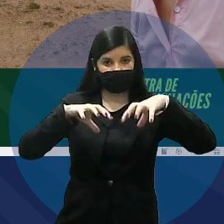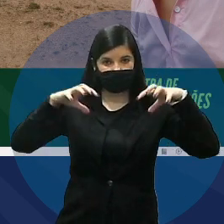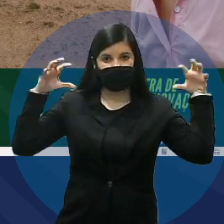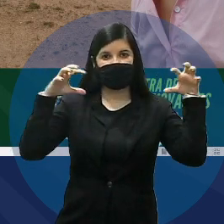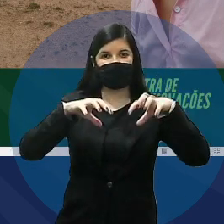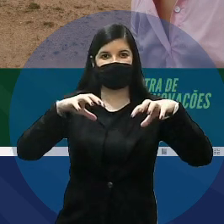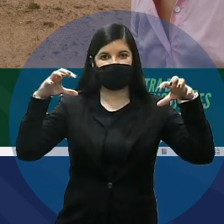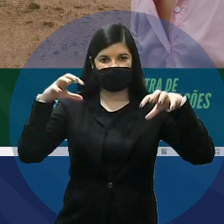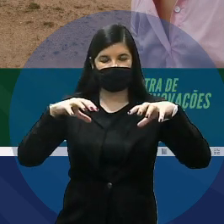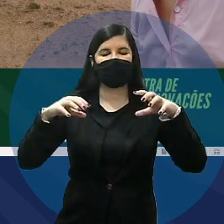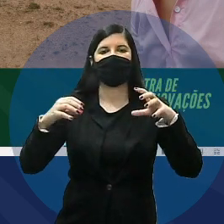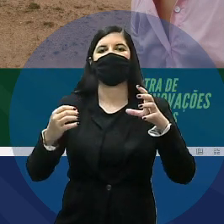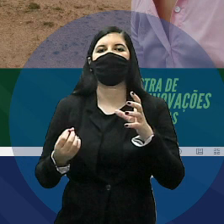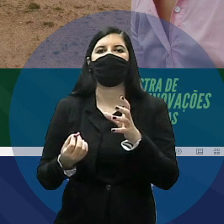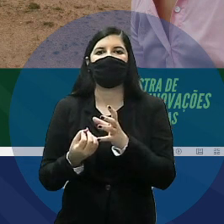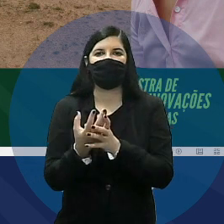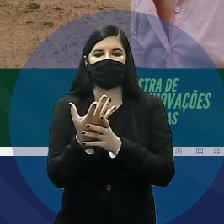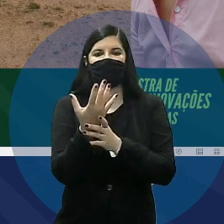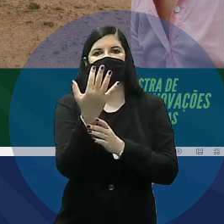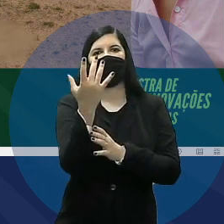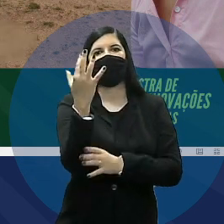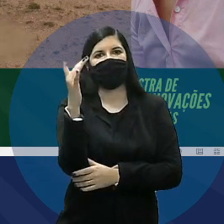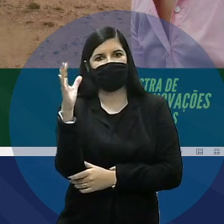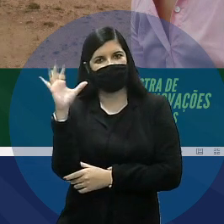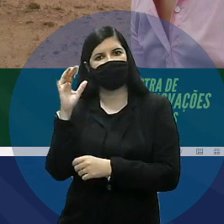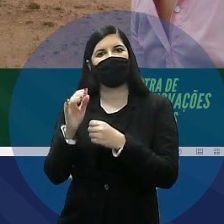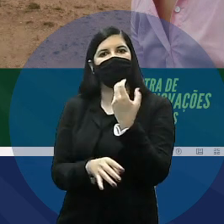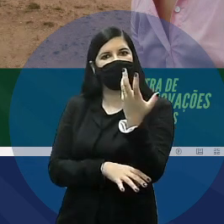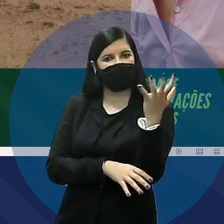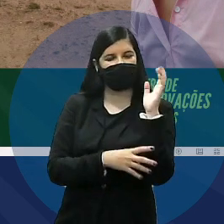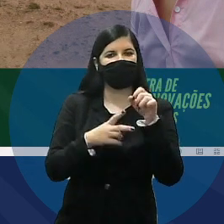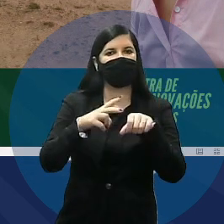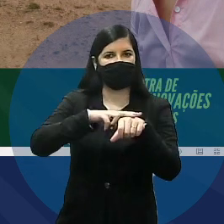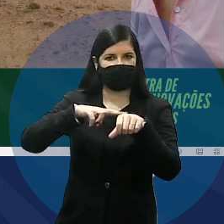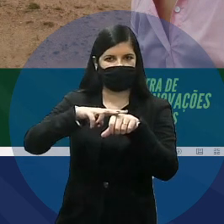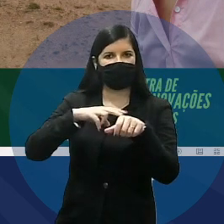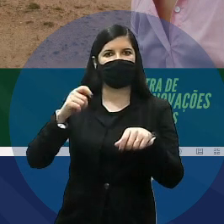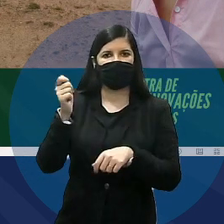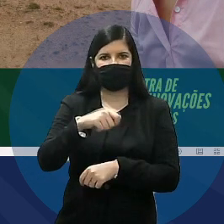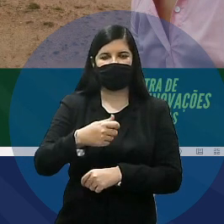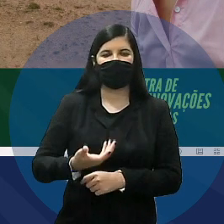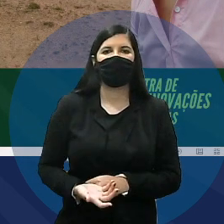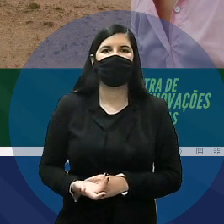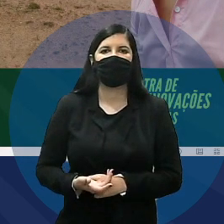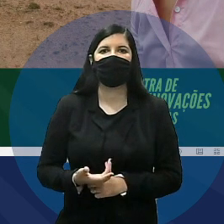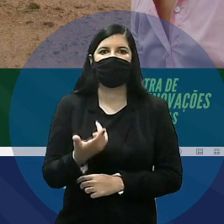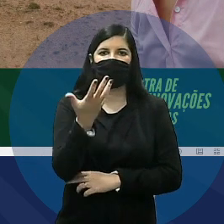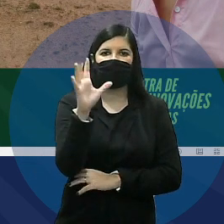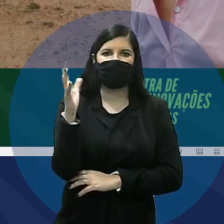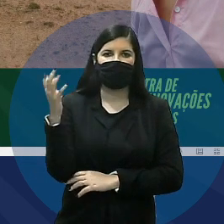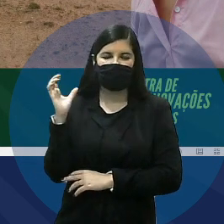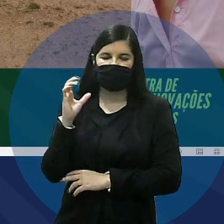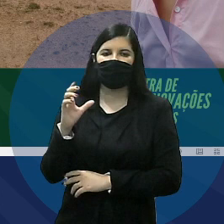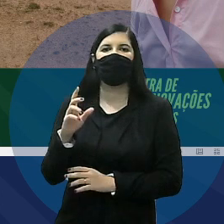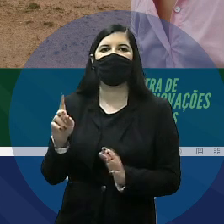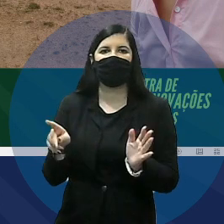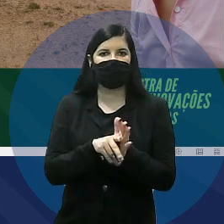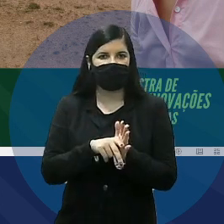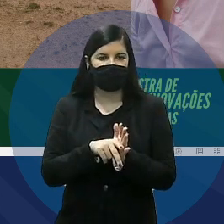começam a florescer novamente, fica tudo verde. Então, é uma das vegetações mais resistentes